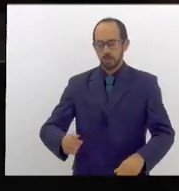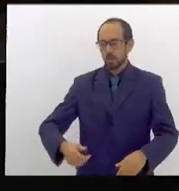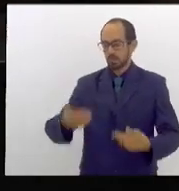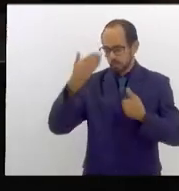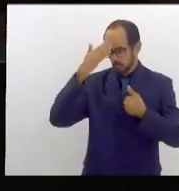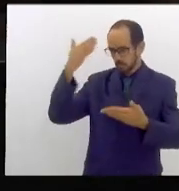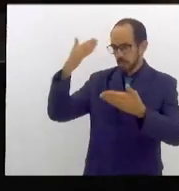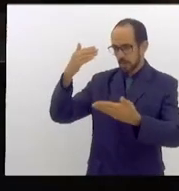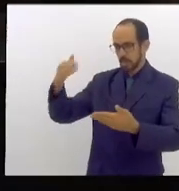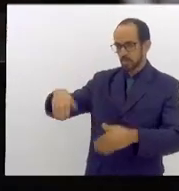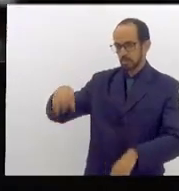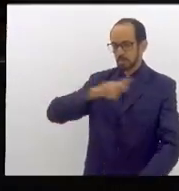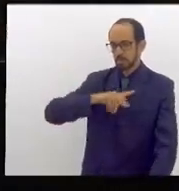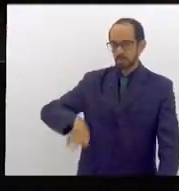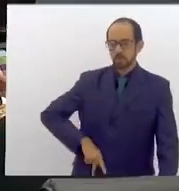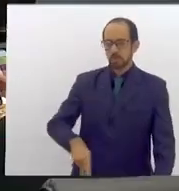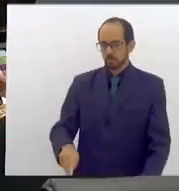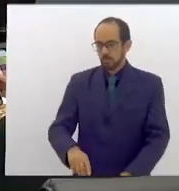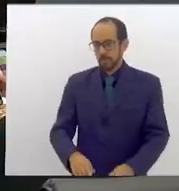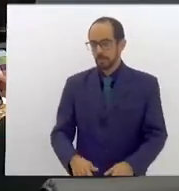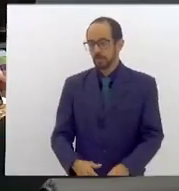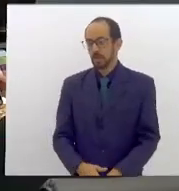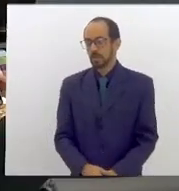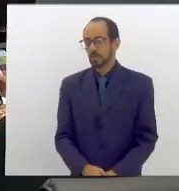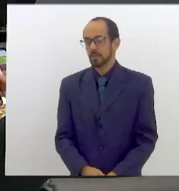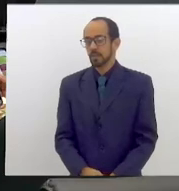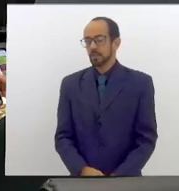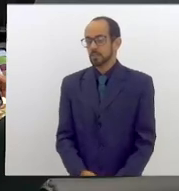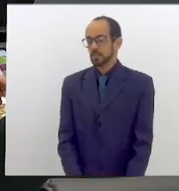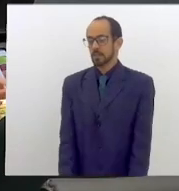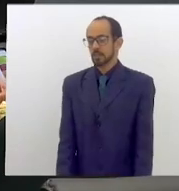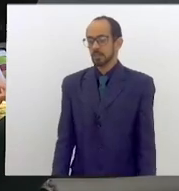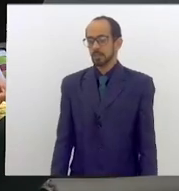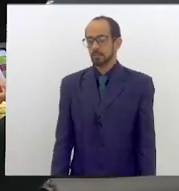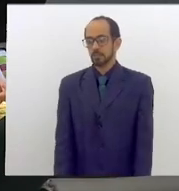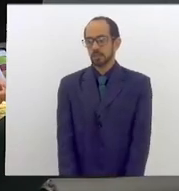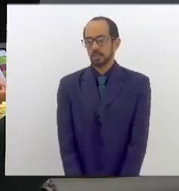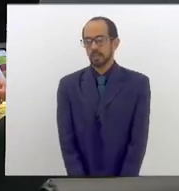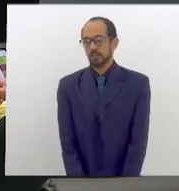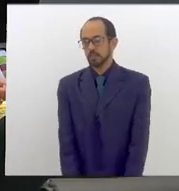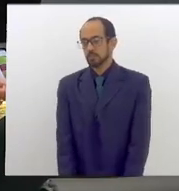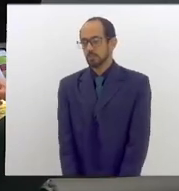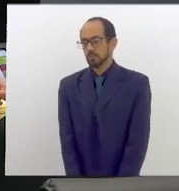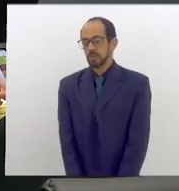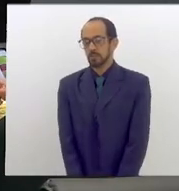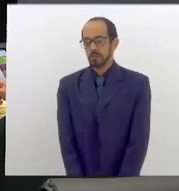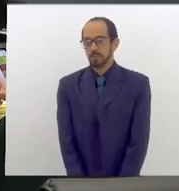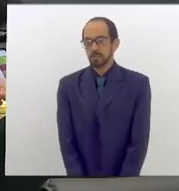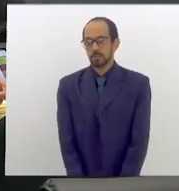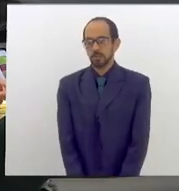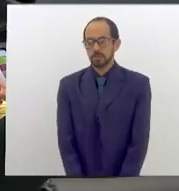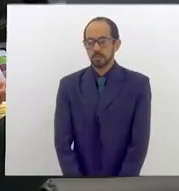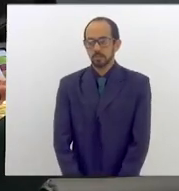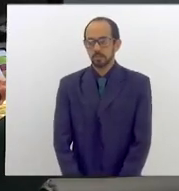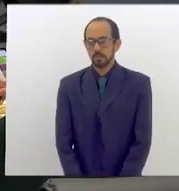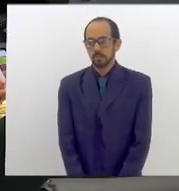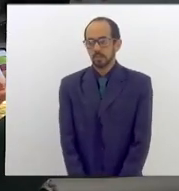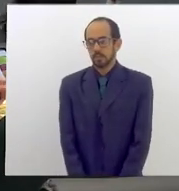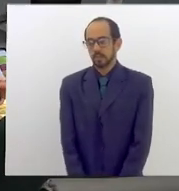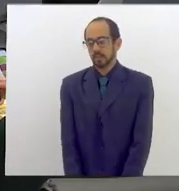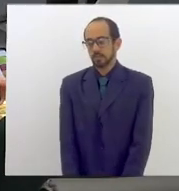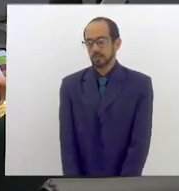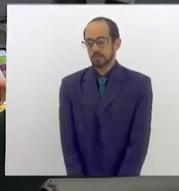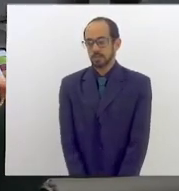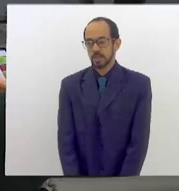obrigada senhor presidente próximo oradores escrito é o nome Deputado Luiz